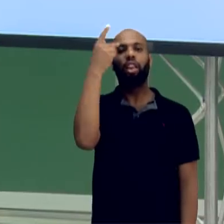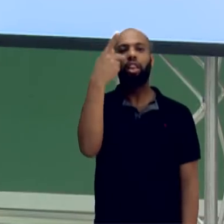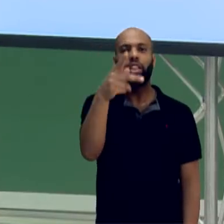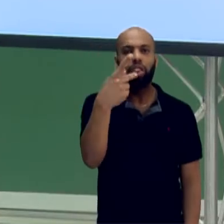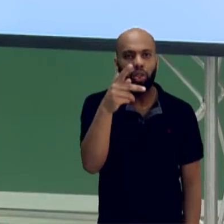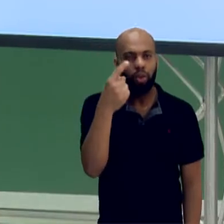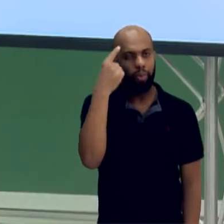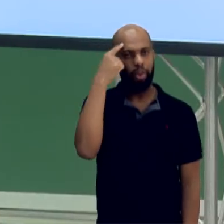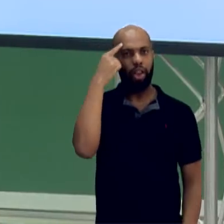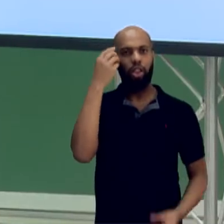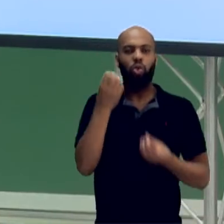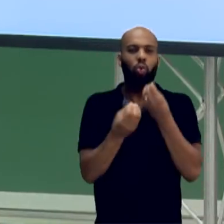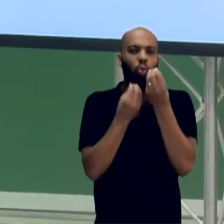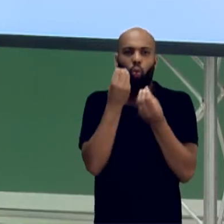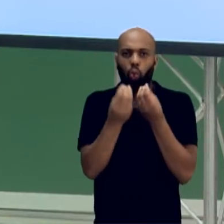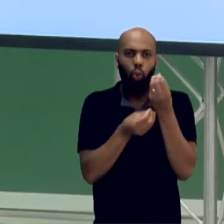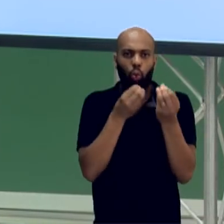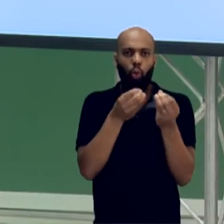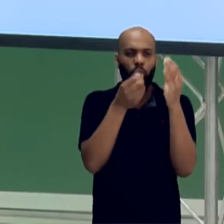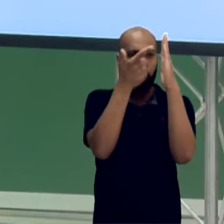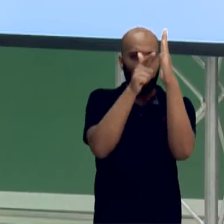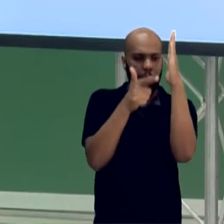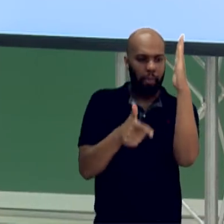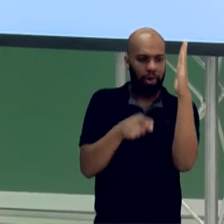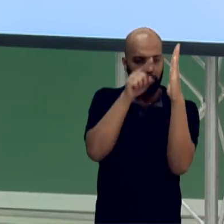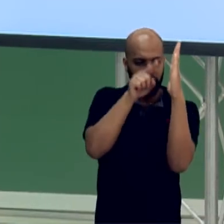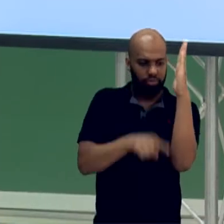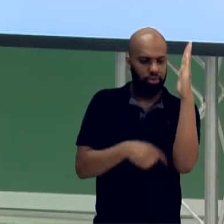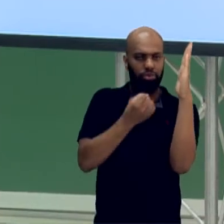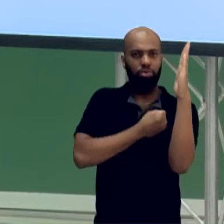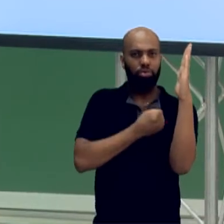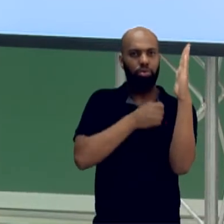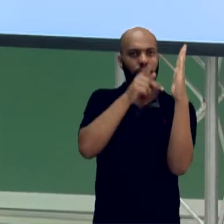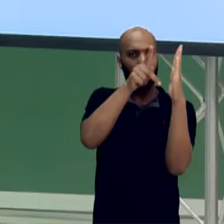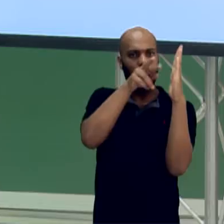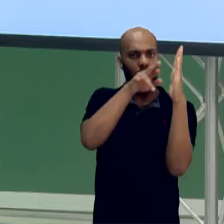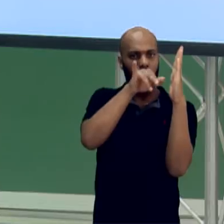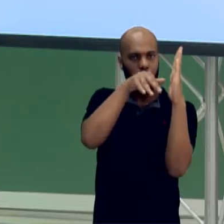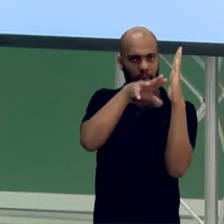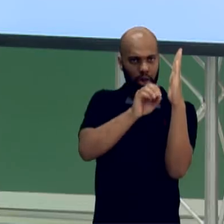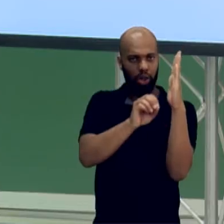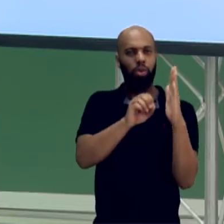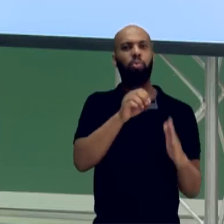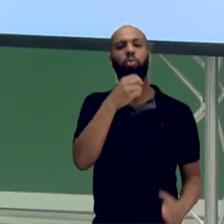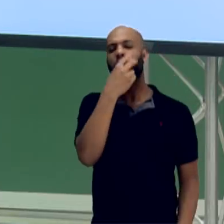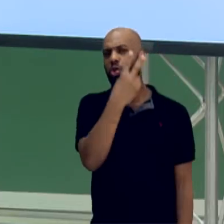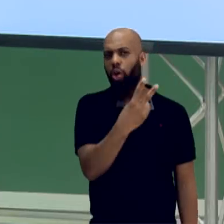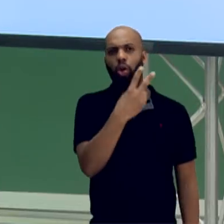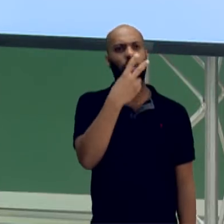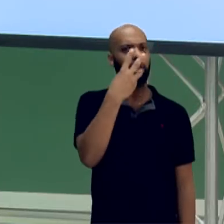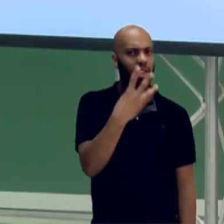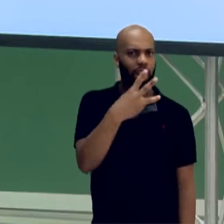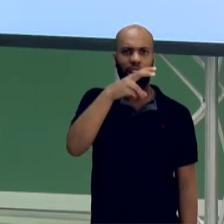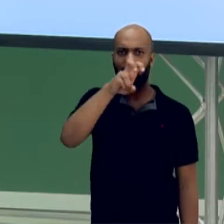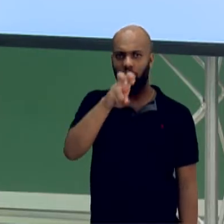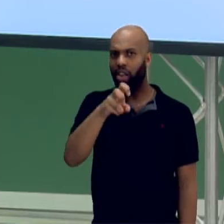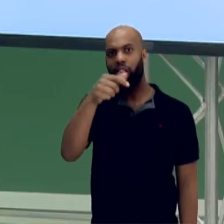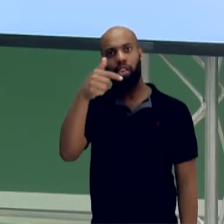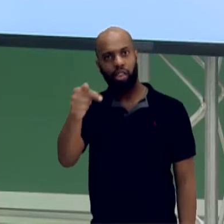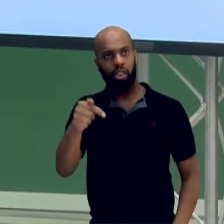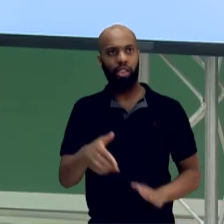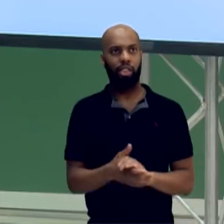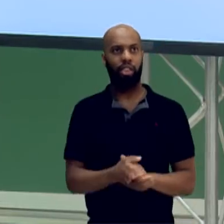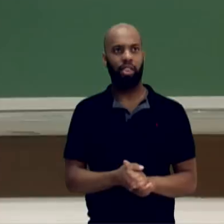os números primos, lembrando 2, 3, 5, 7, o que entrou